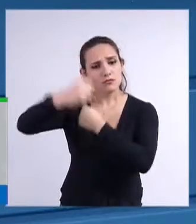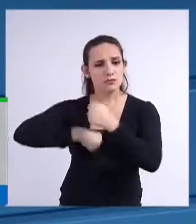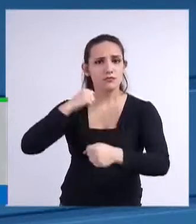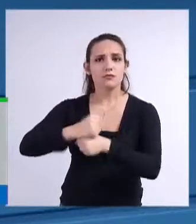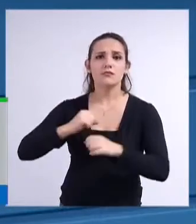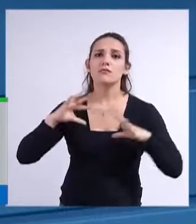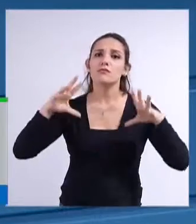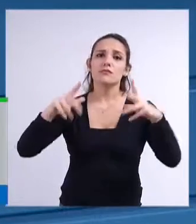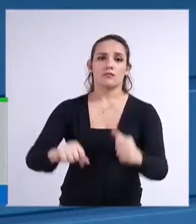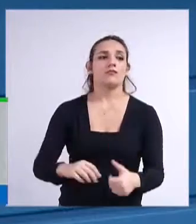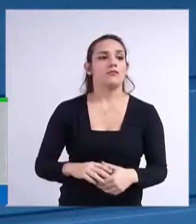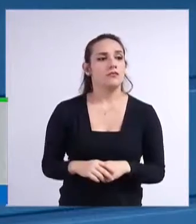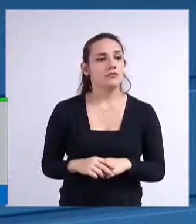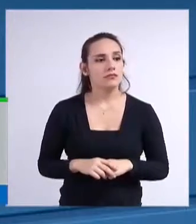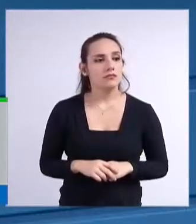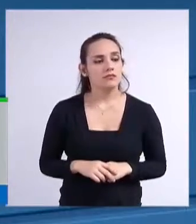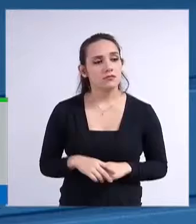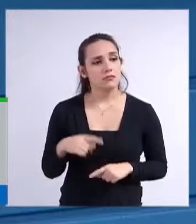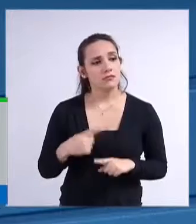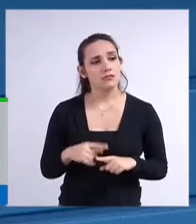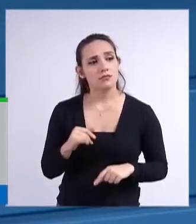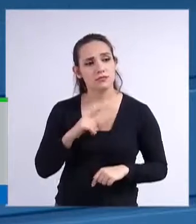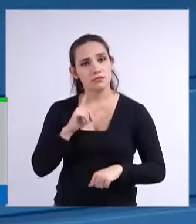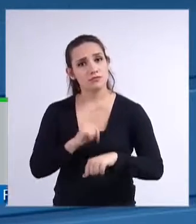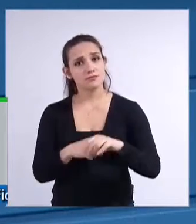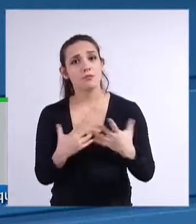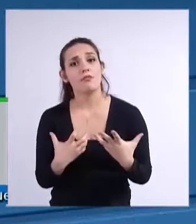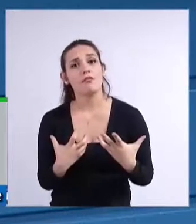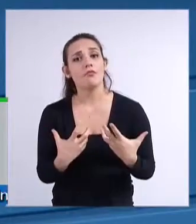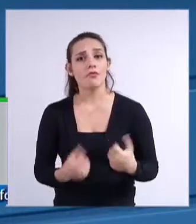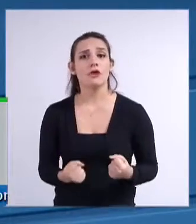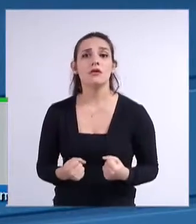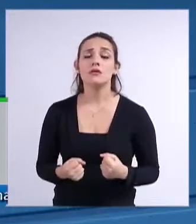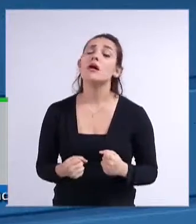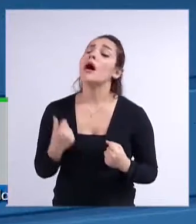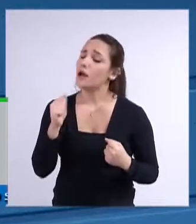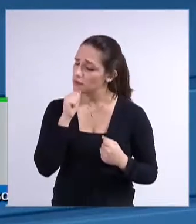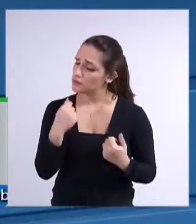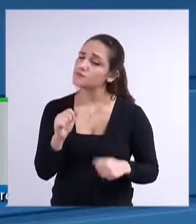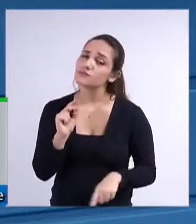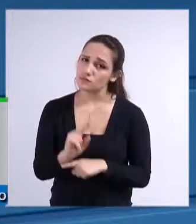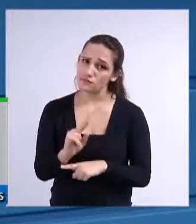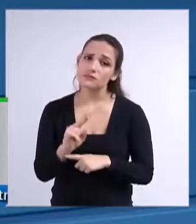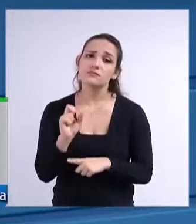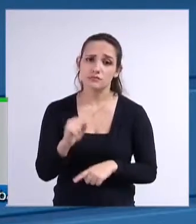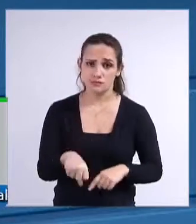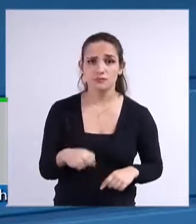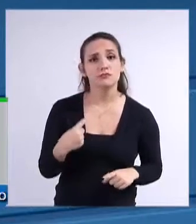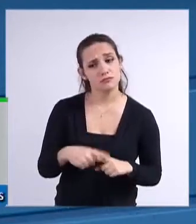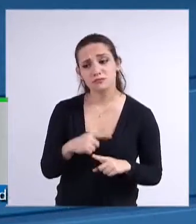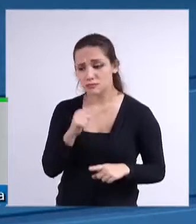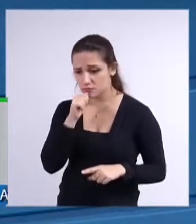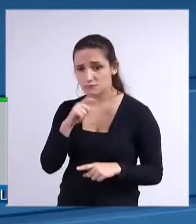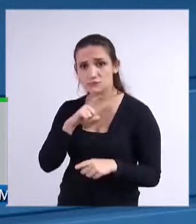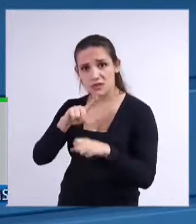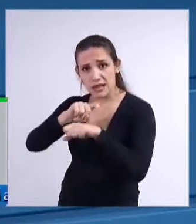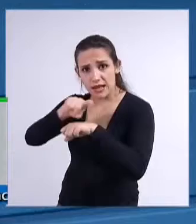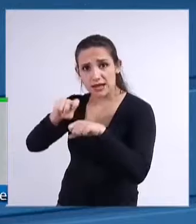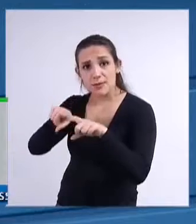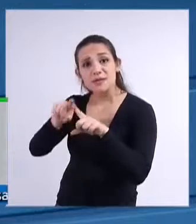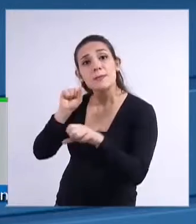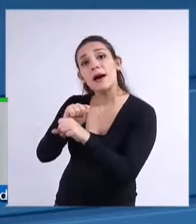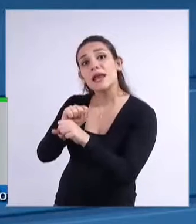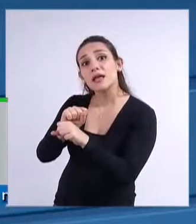épocas onde a gente vive a nossa seca e a gente sabe que a larva está ali? Então, vamos trazer